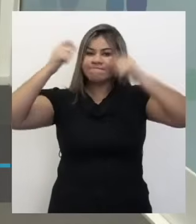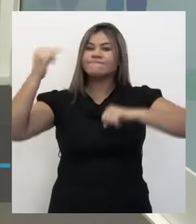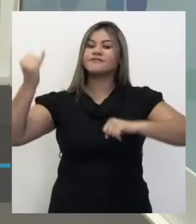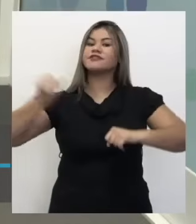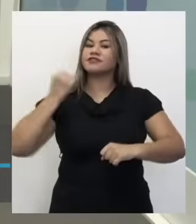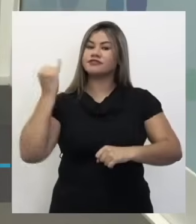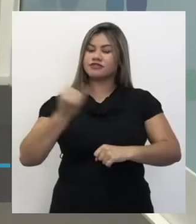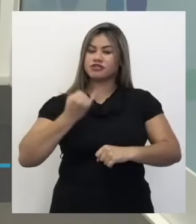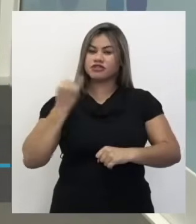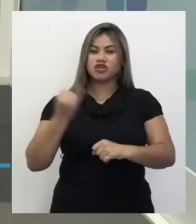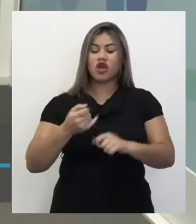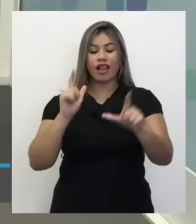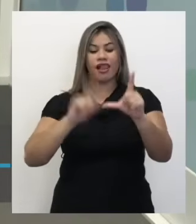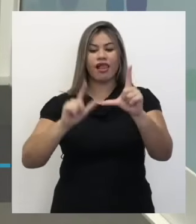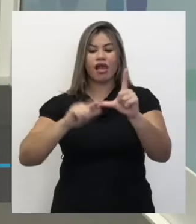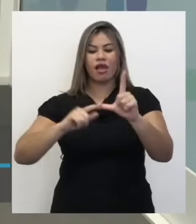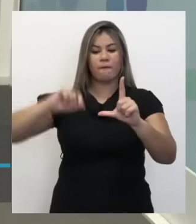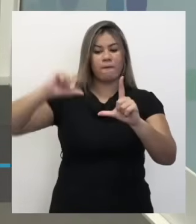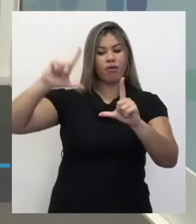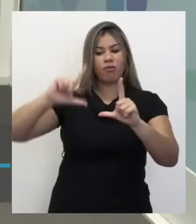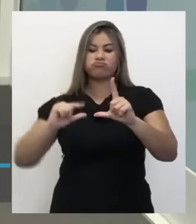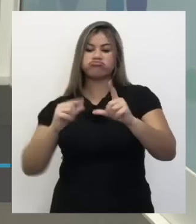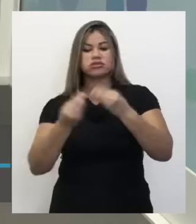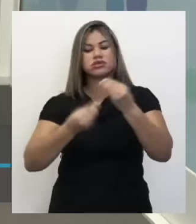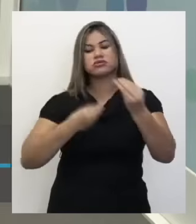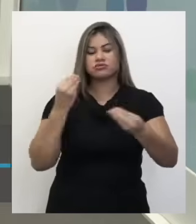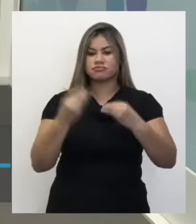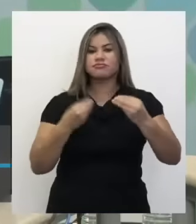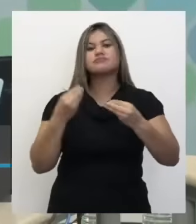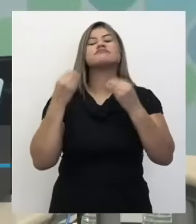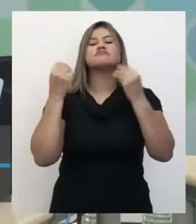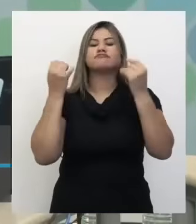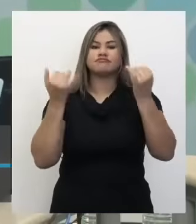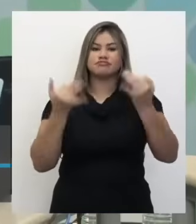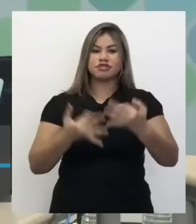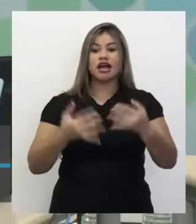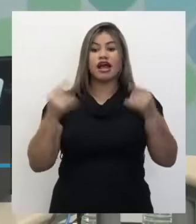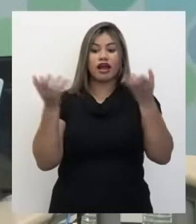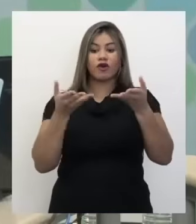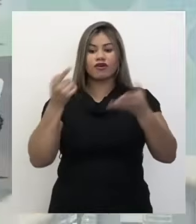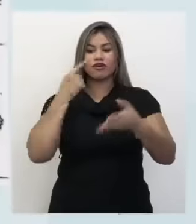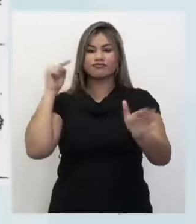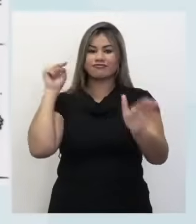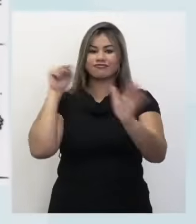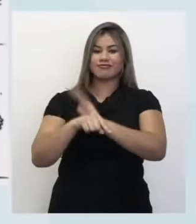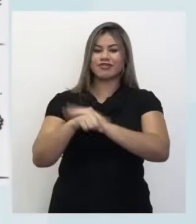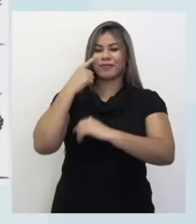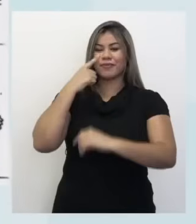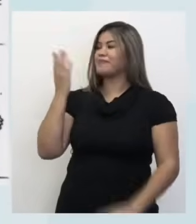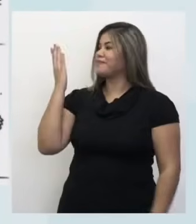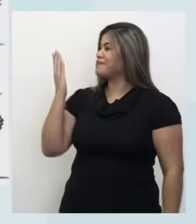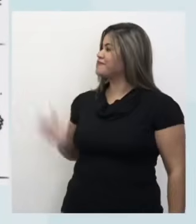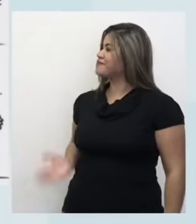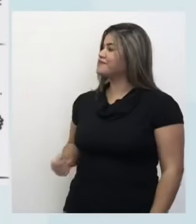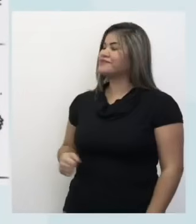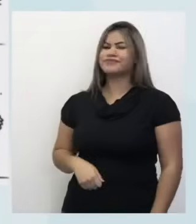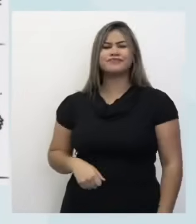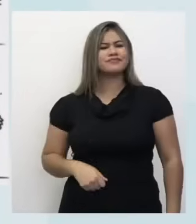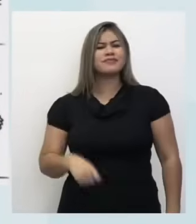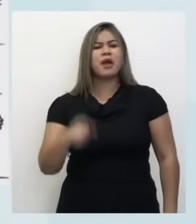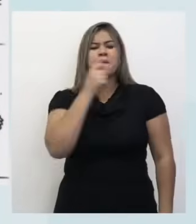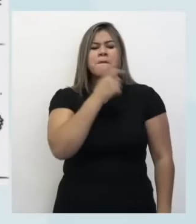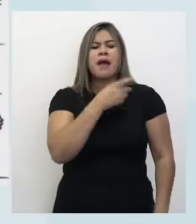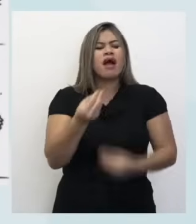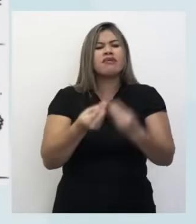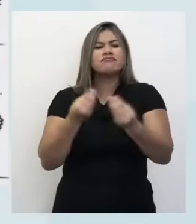Exatamente. Tamanho de letra. Tudo. Né? E aí a gente entra nessa pergunta. Onde está o humor na